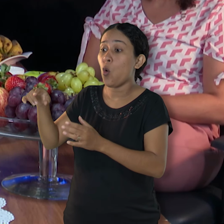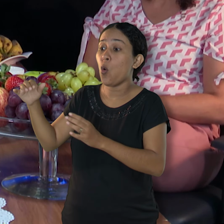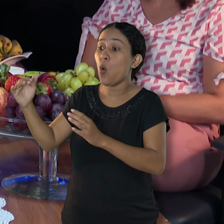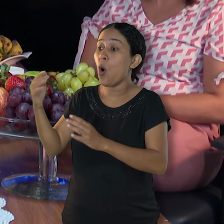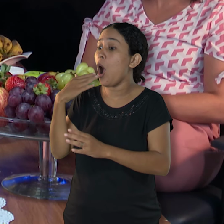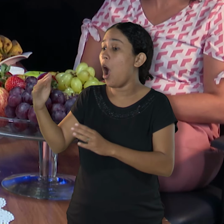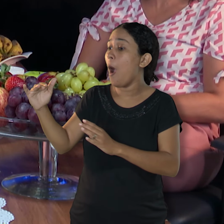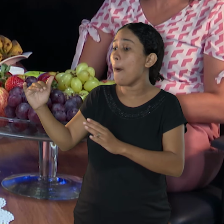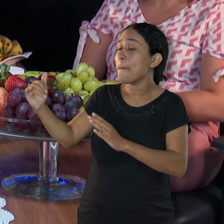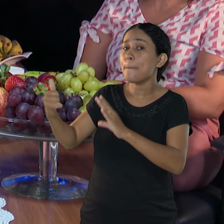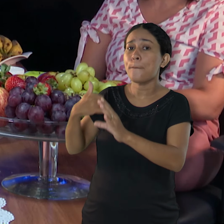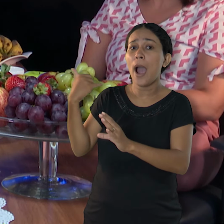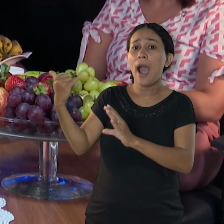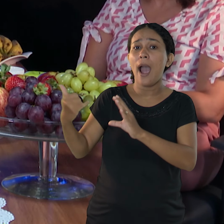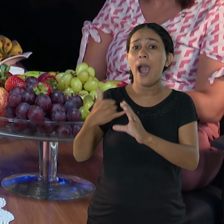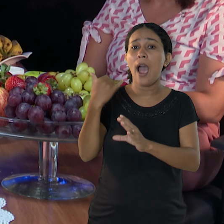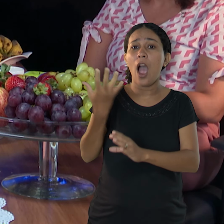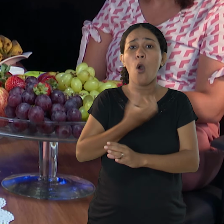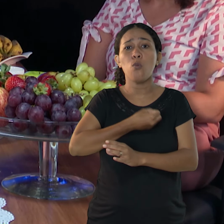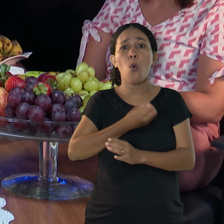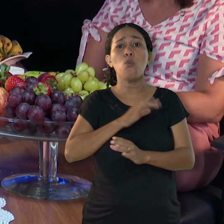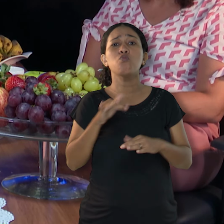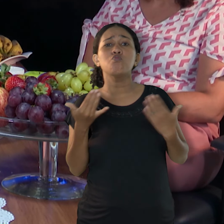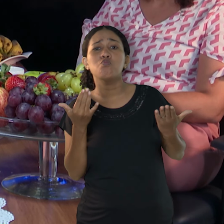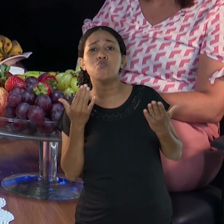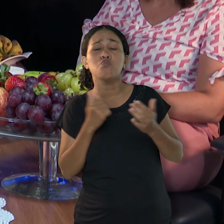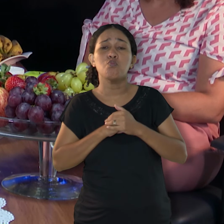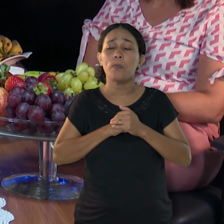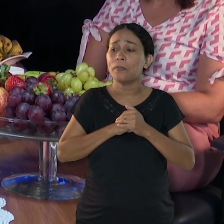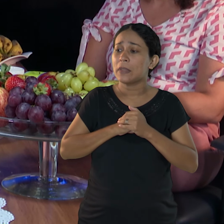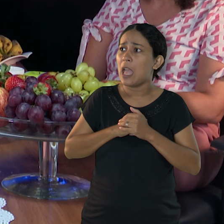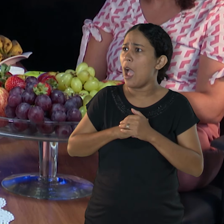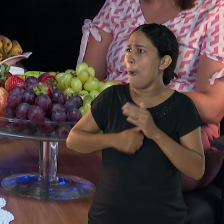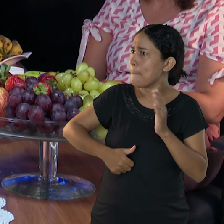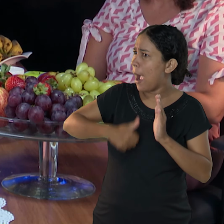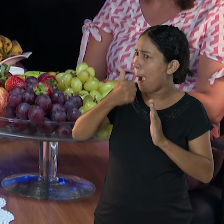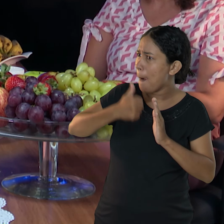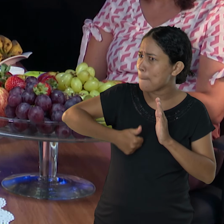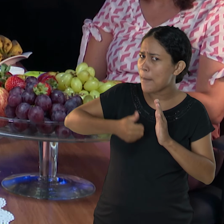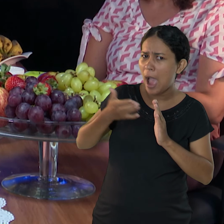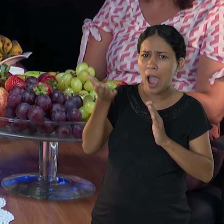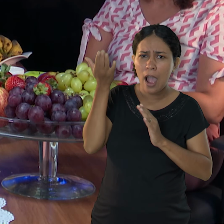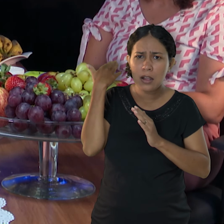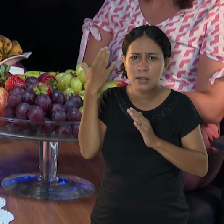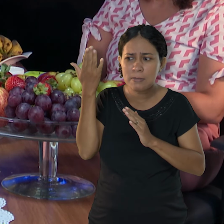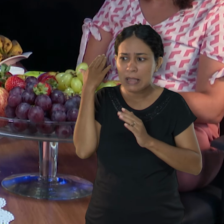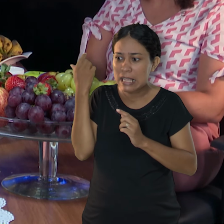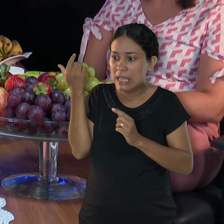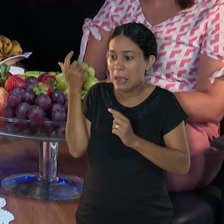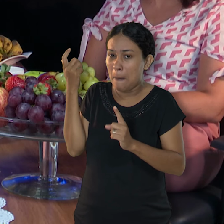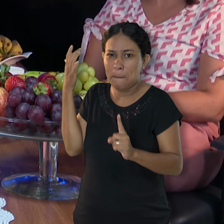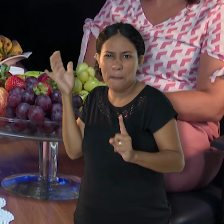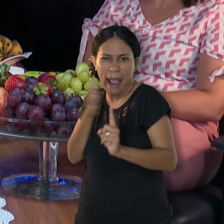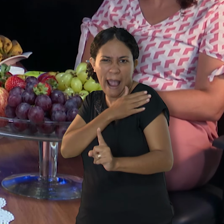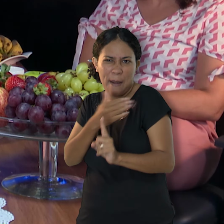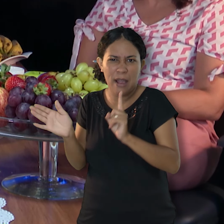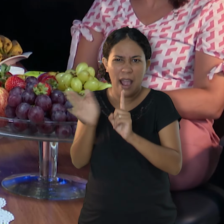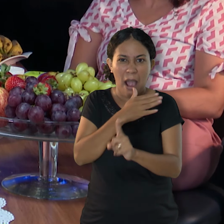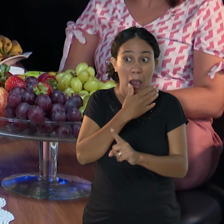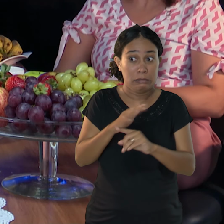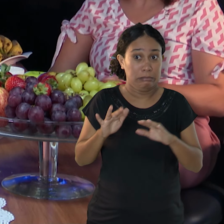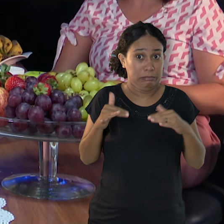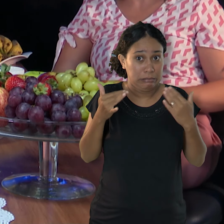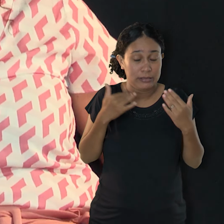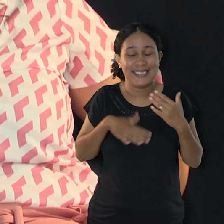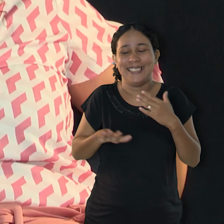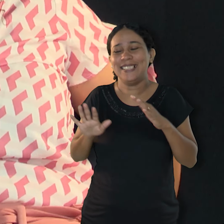o BI. Criou-se uma cultura, aí eu parei e né? falei assim, rapaz, a primeira vez que eu fiz isso, quase fui trucidada. Né? Eu lembro que causou muita repercussão.